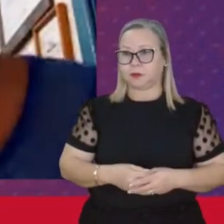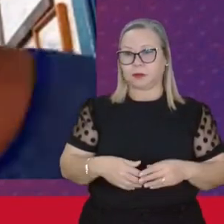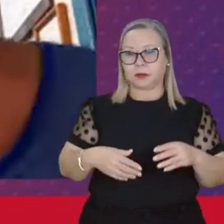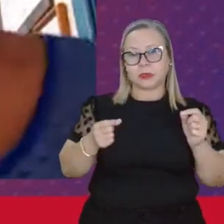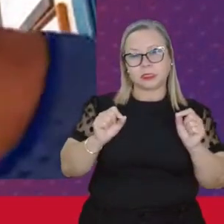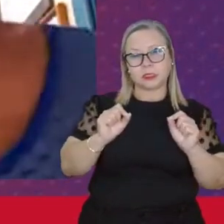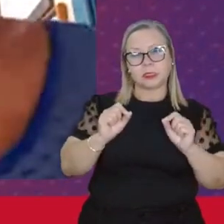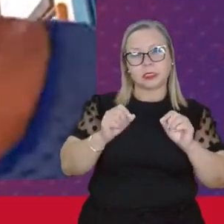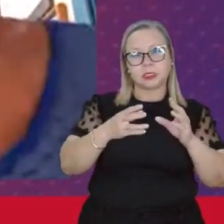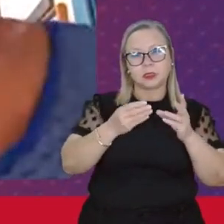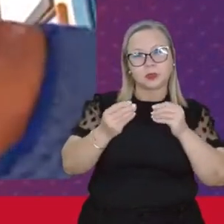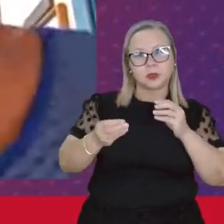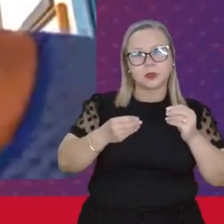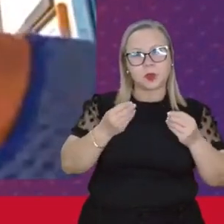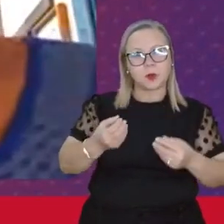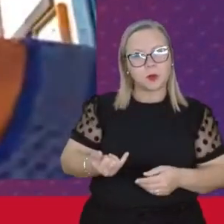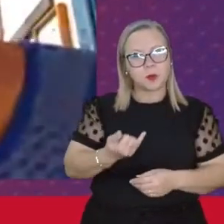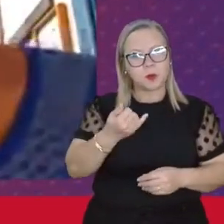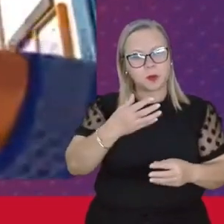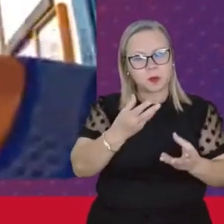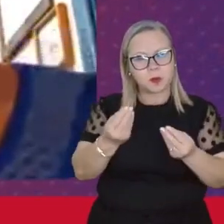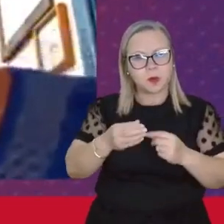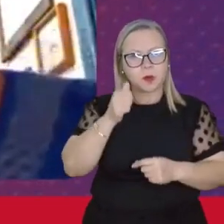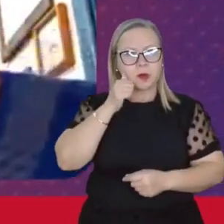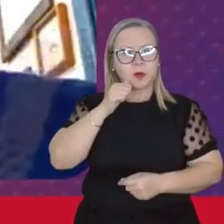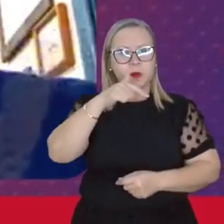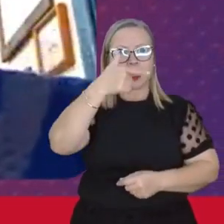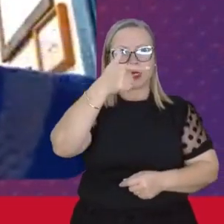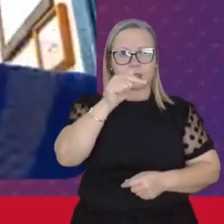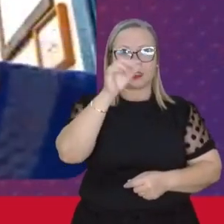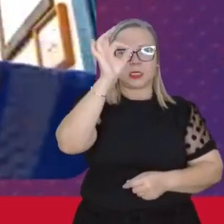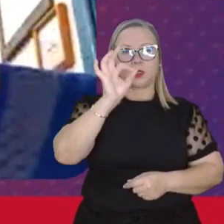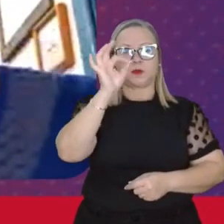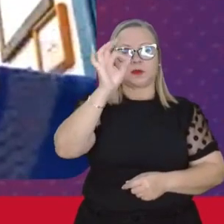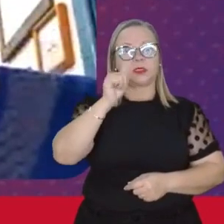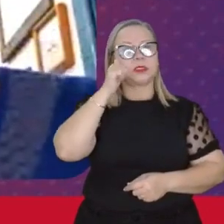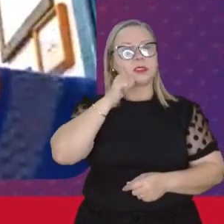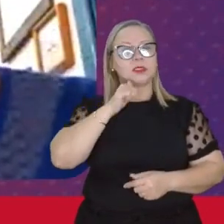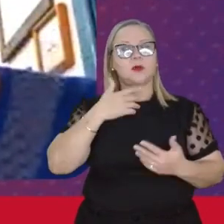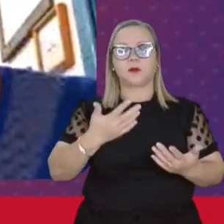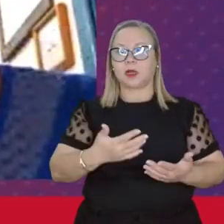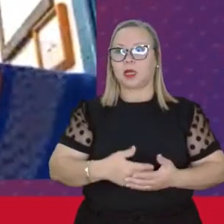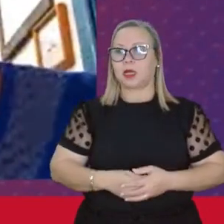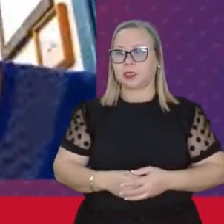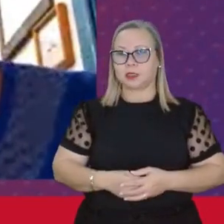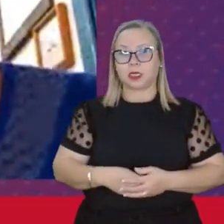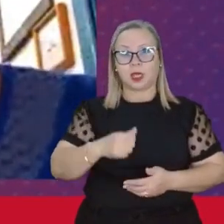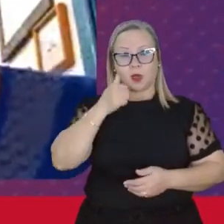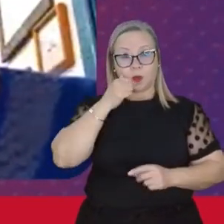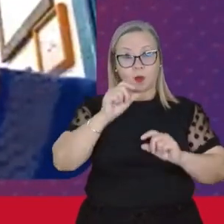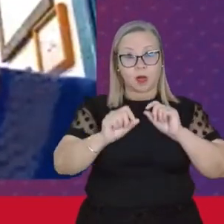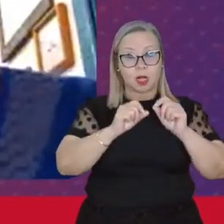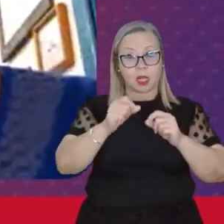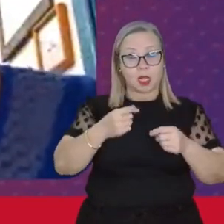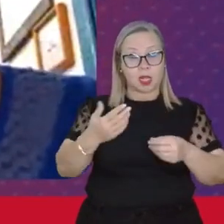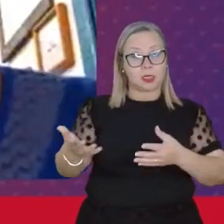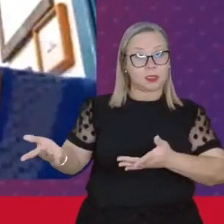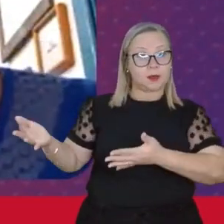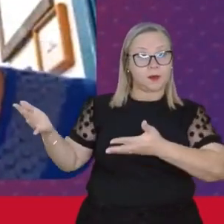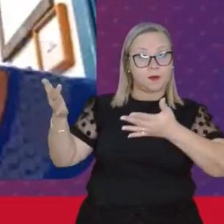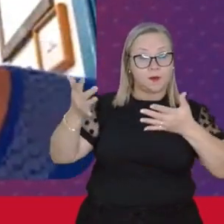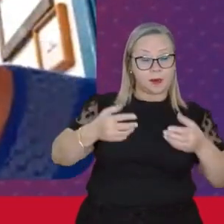proporção bastante expressiva, né? 17% são mulheres que vêm das cidades, vêm das